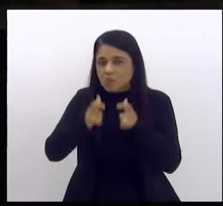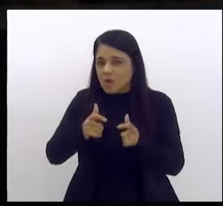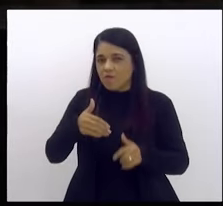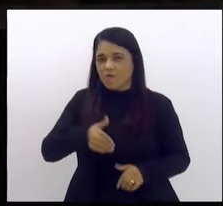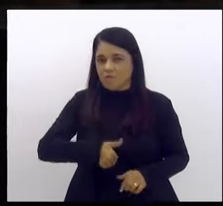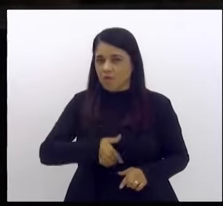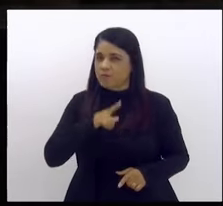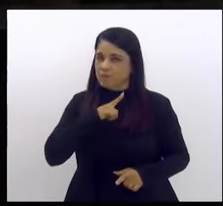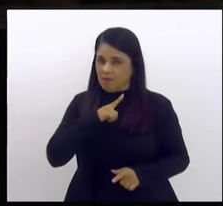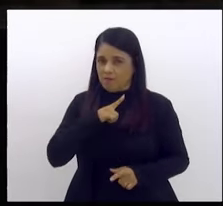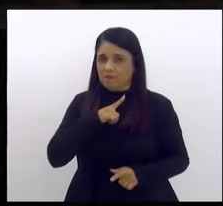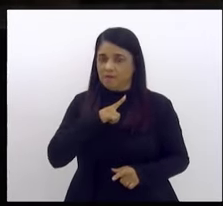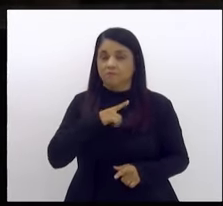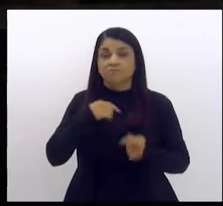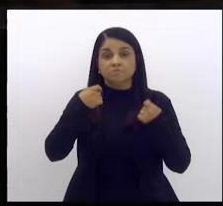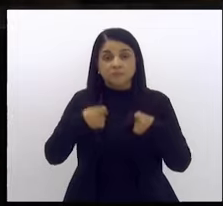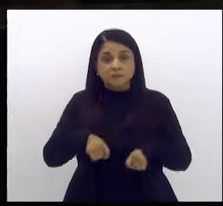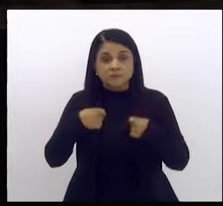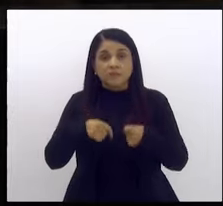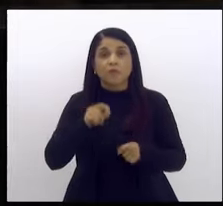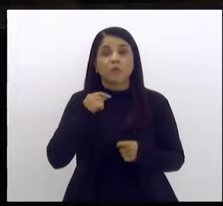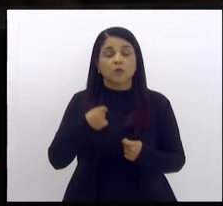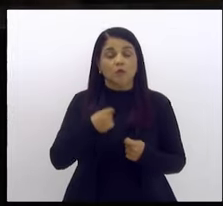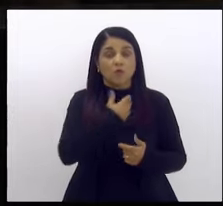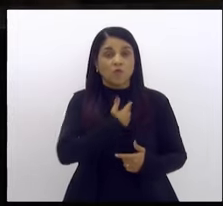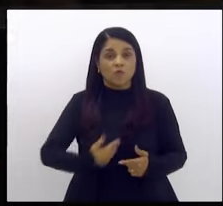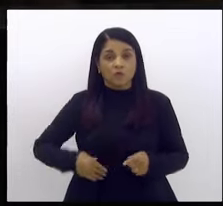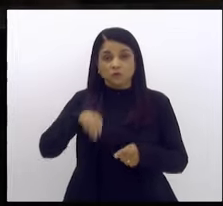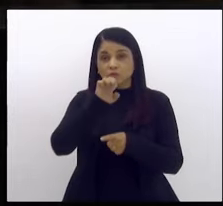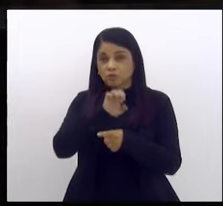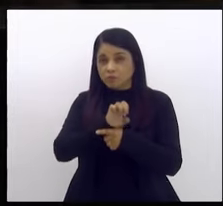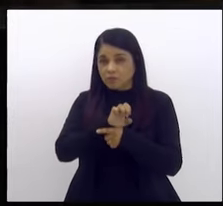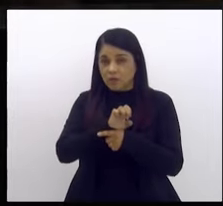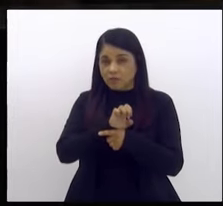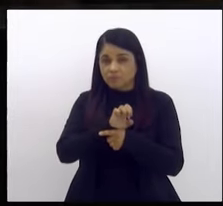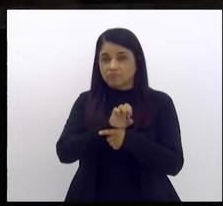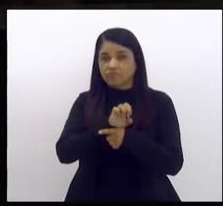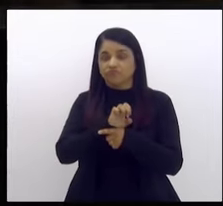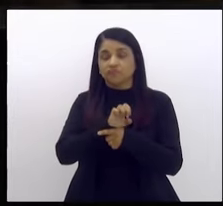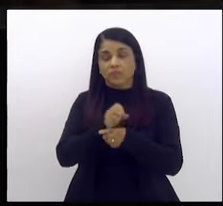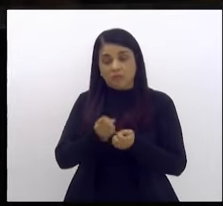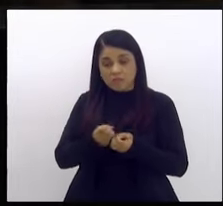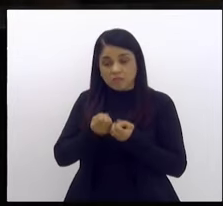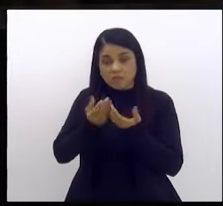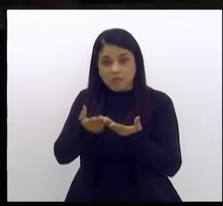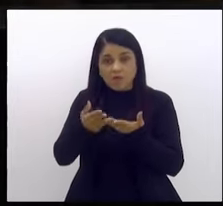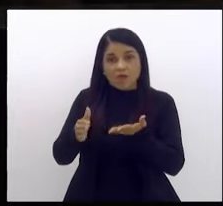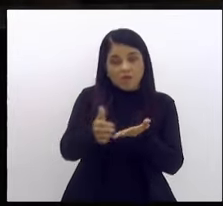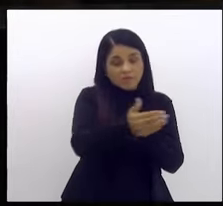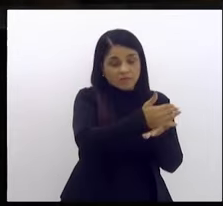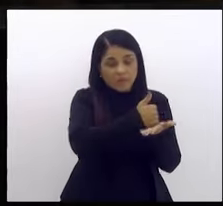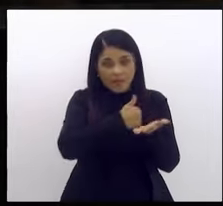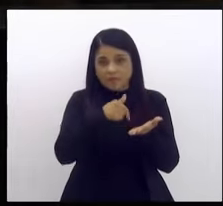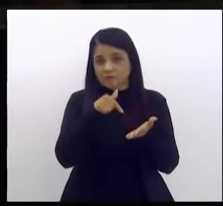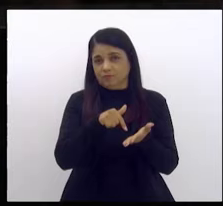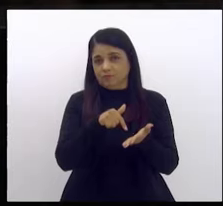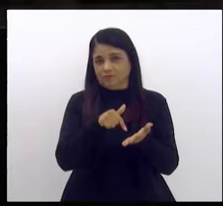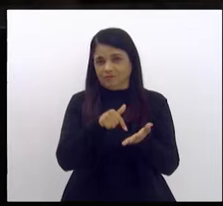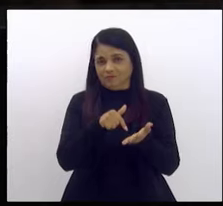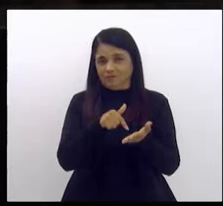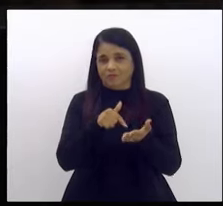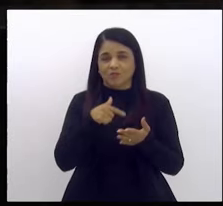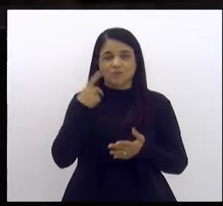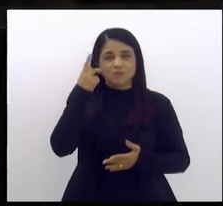é evidente que precisamos que o governo do Estado se ocupe em fornecer dados estatísticos para que as